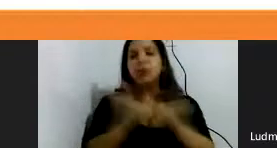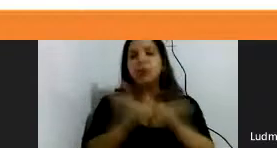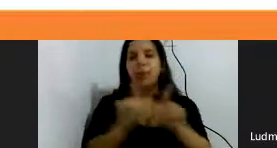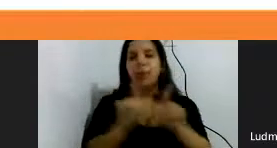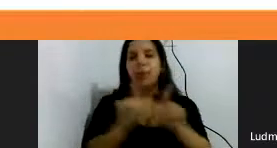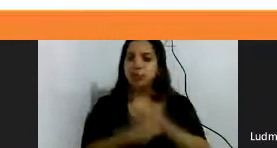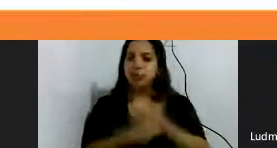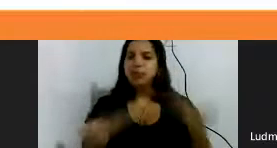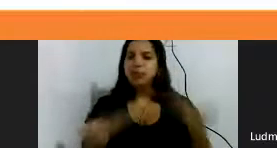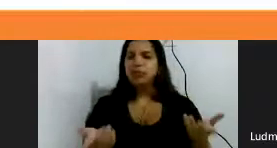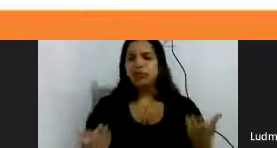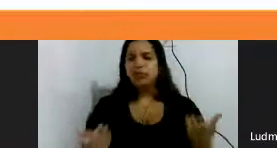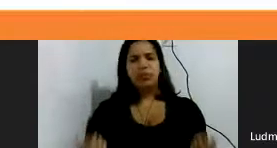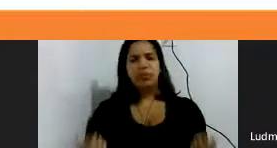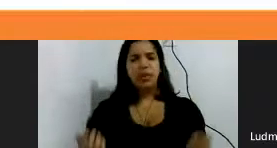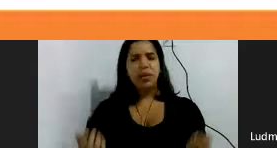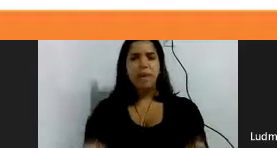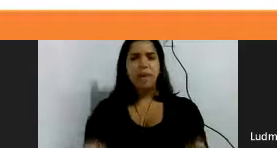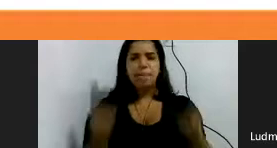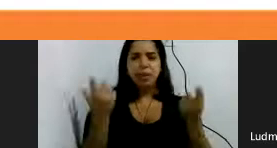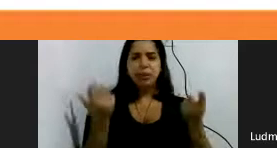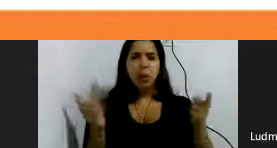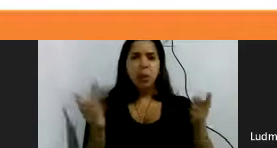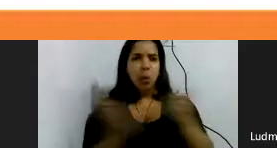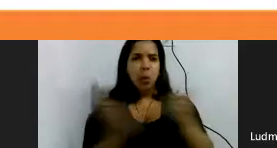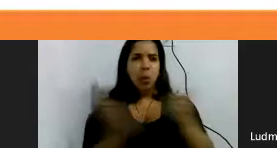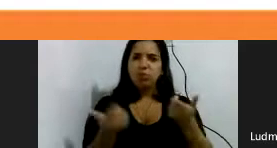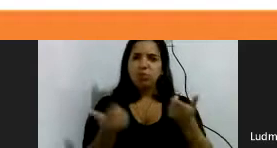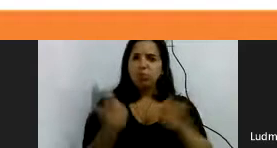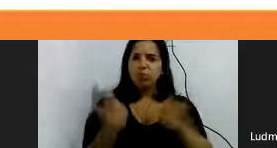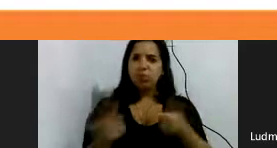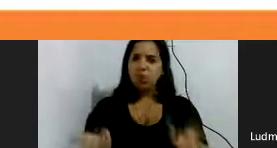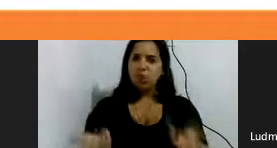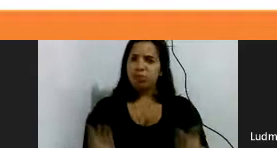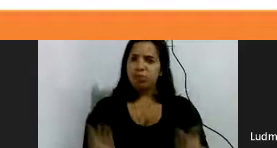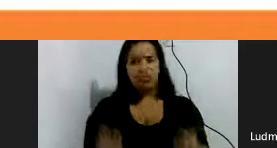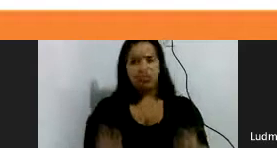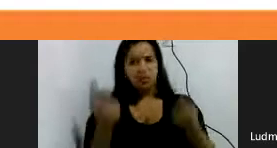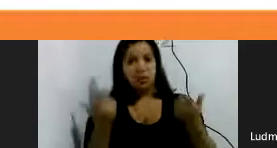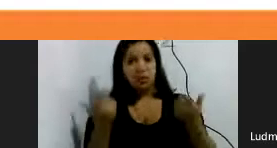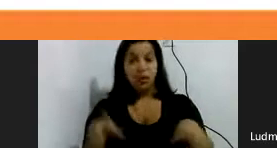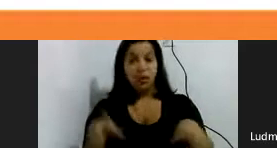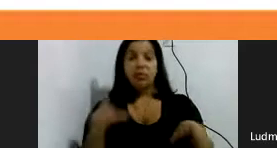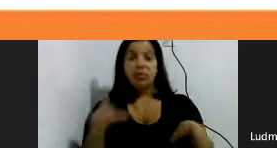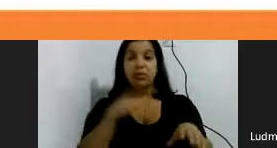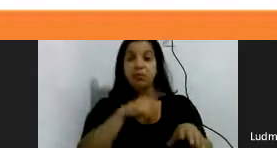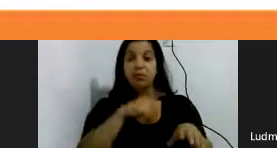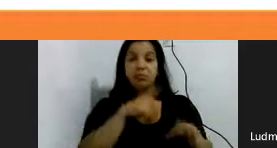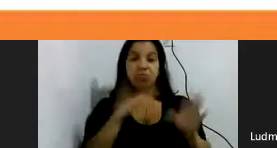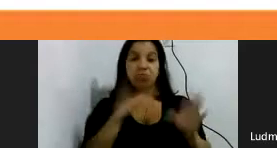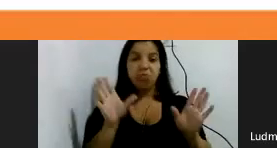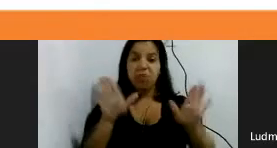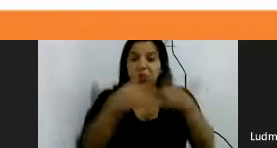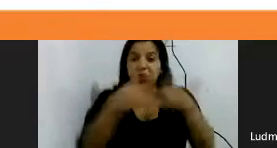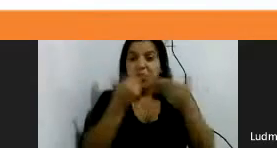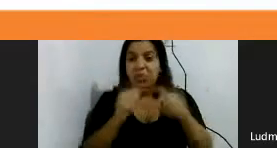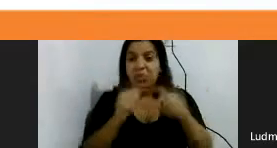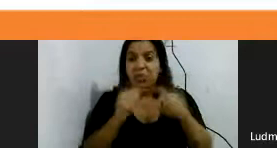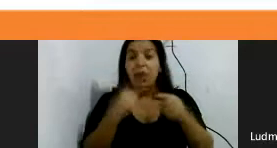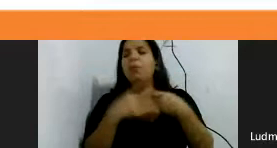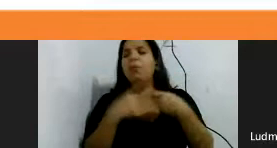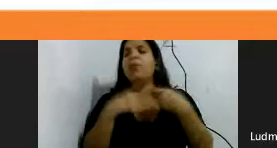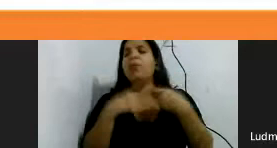ela não dá o contrário do que deveria. Então aí a gente tem um resultado inconclusivo. Mas por